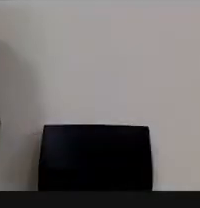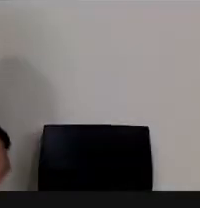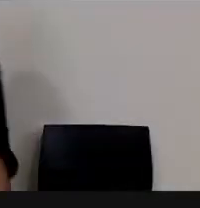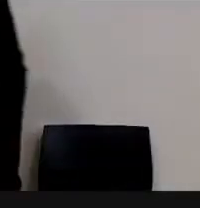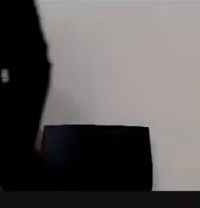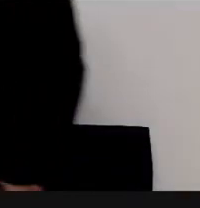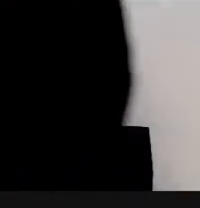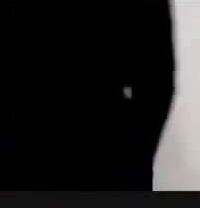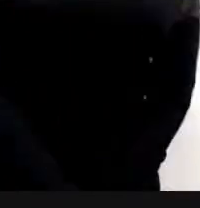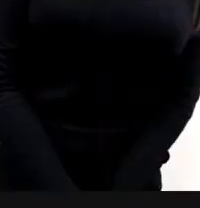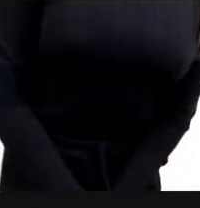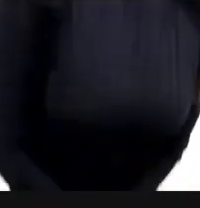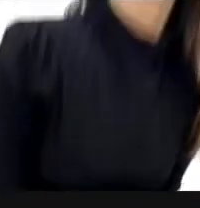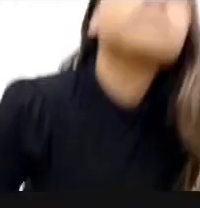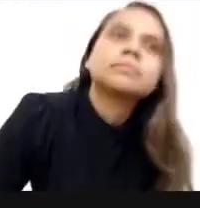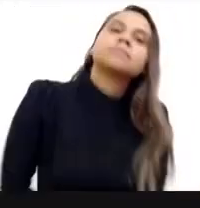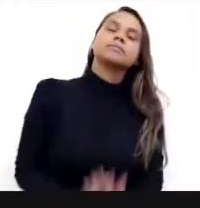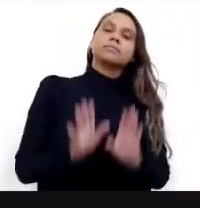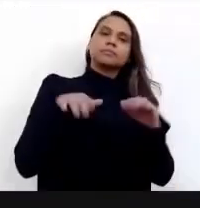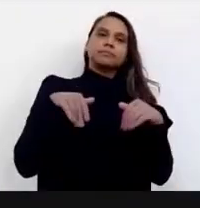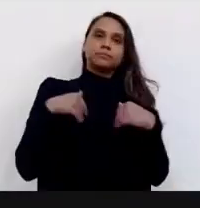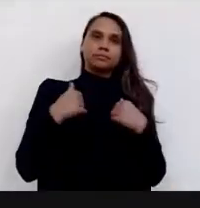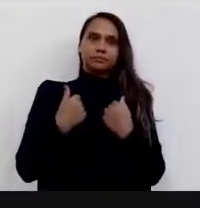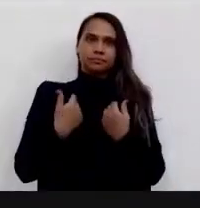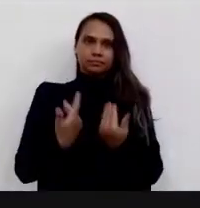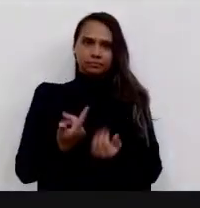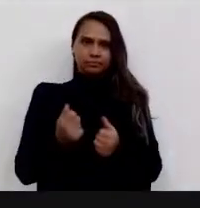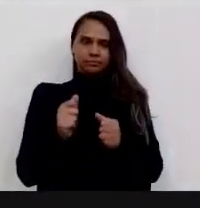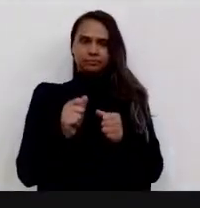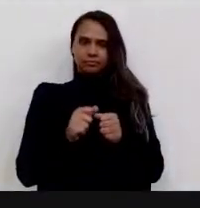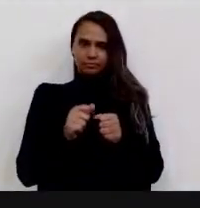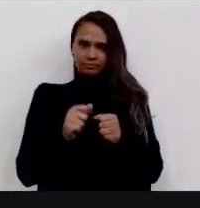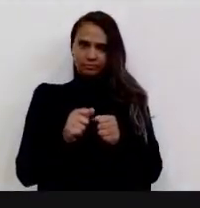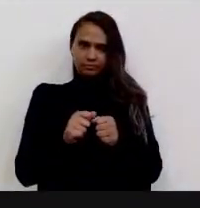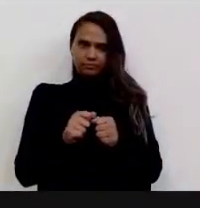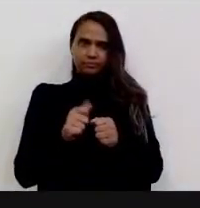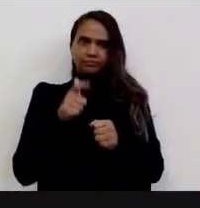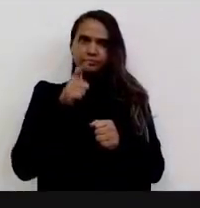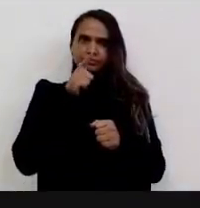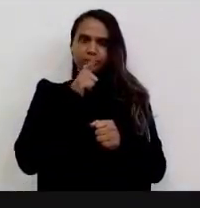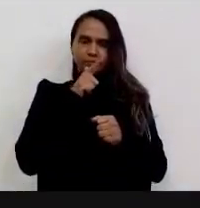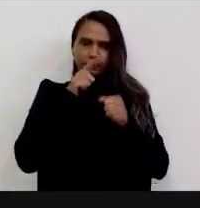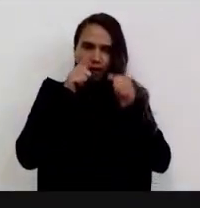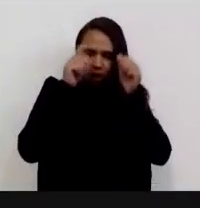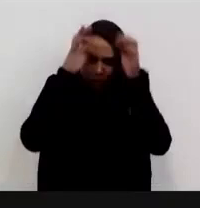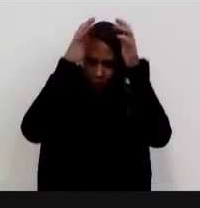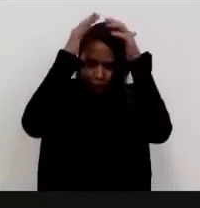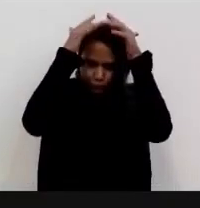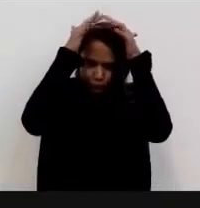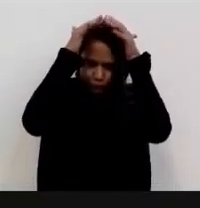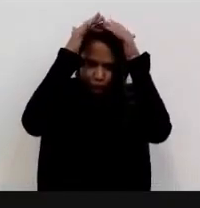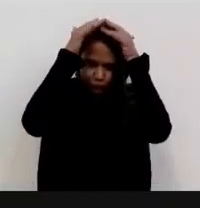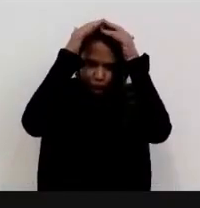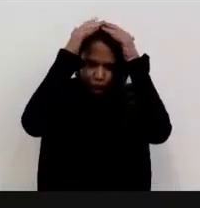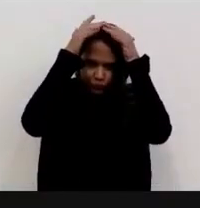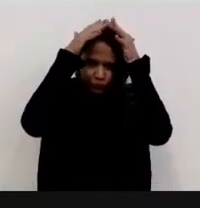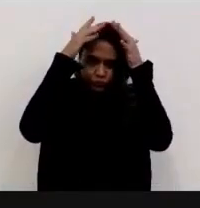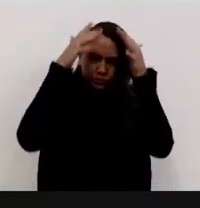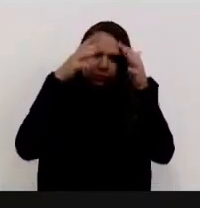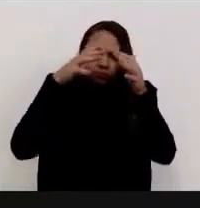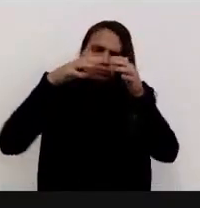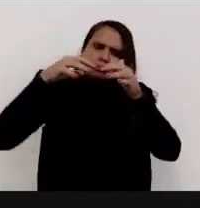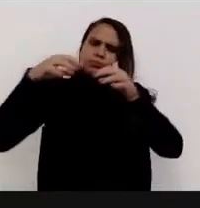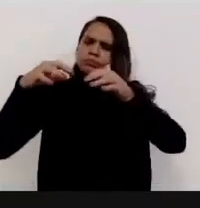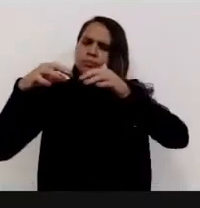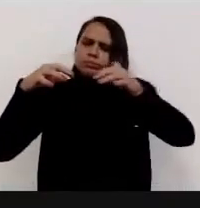ativamos as mesmas áreas do cérebro que são ativadas quando aquilo acontece na realidade.